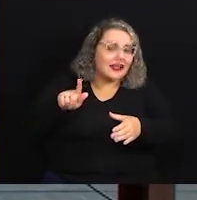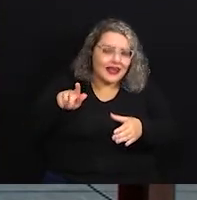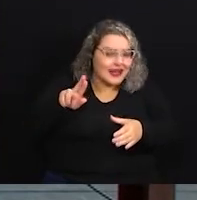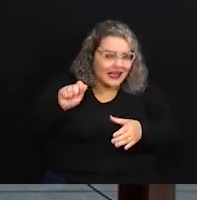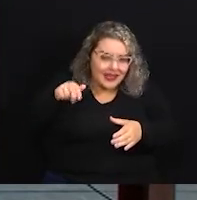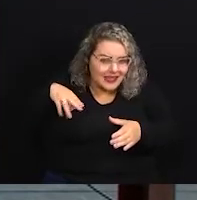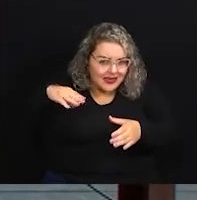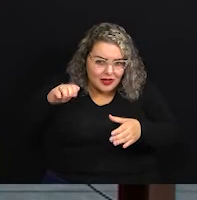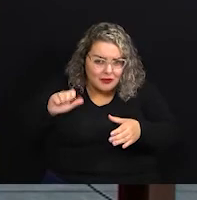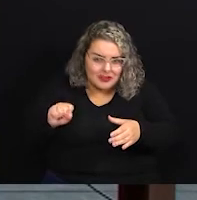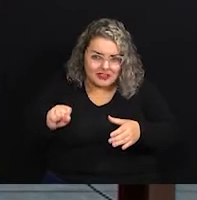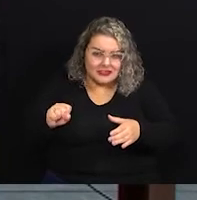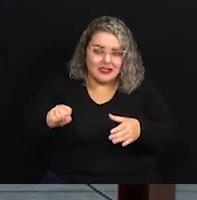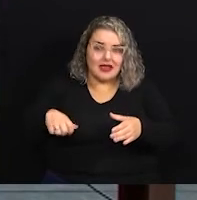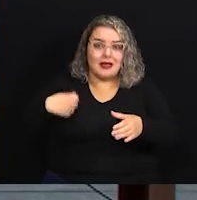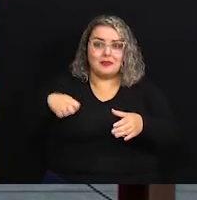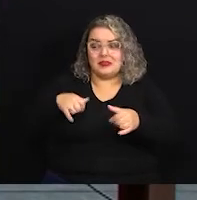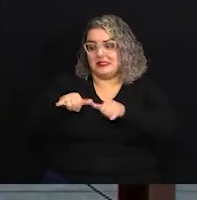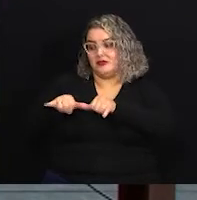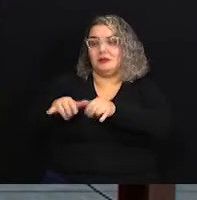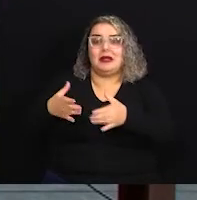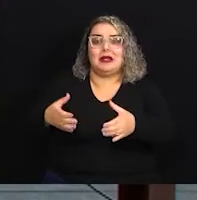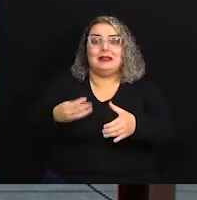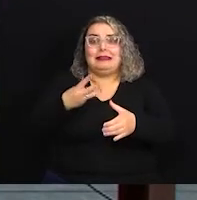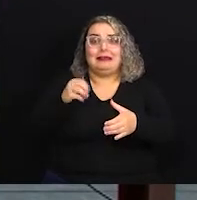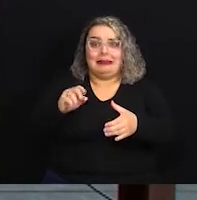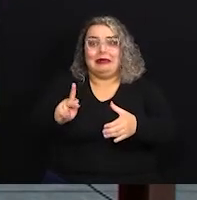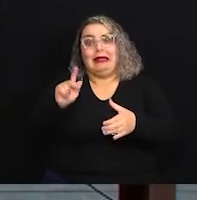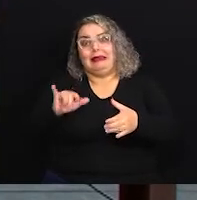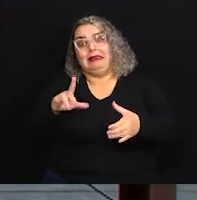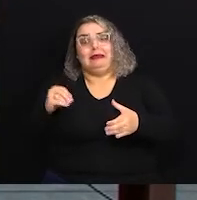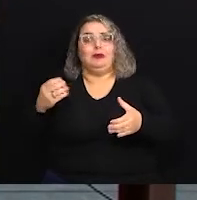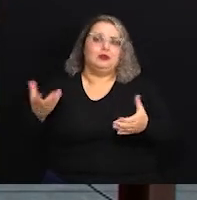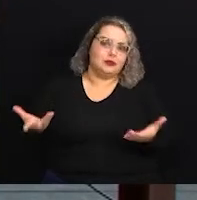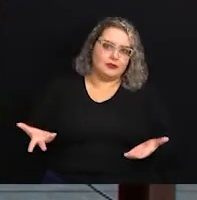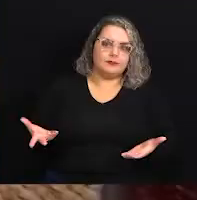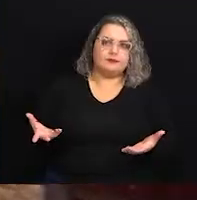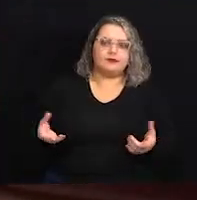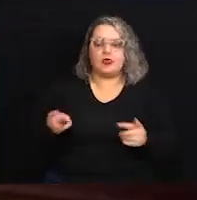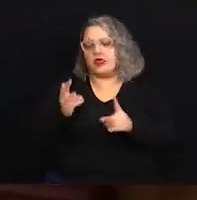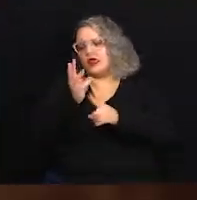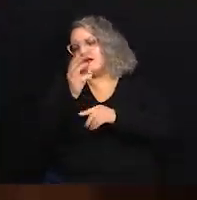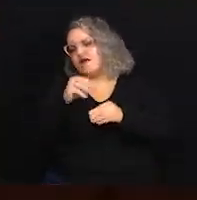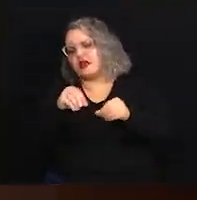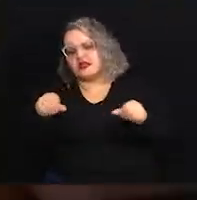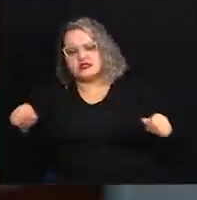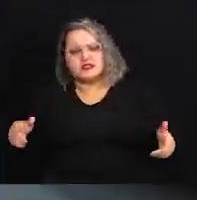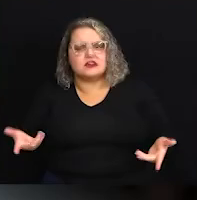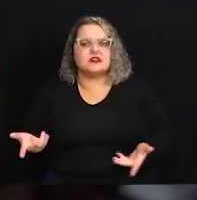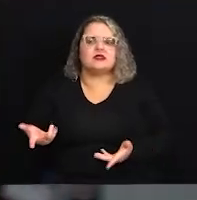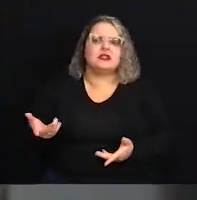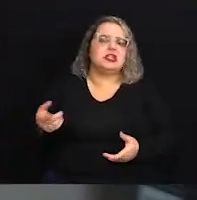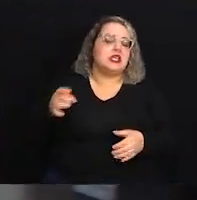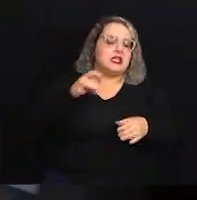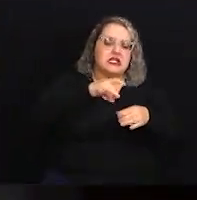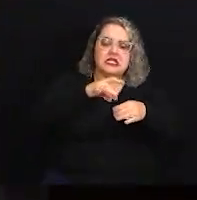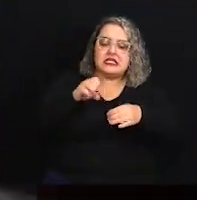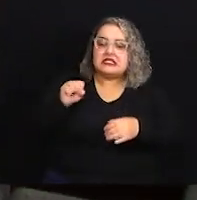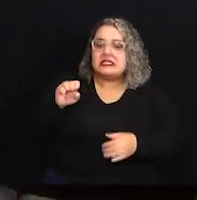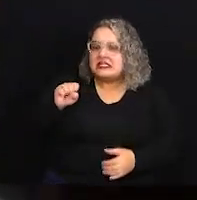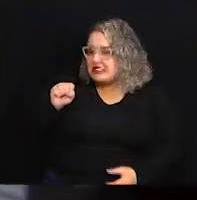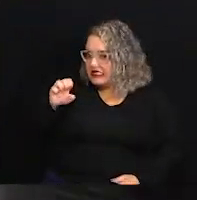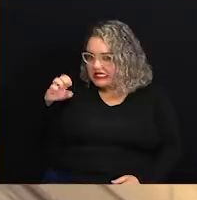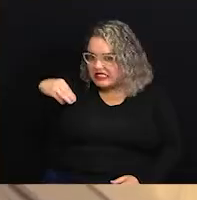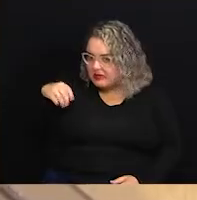supermercado. Então aqui as clientes muitas vezes vêm com as suas receitas, precisando de farinhas diversas, ingredientes, sementes distintas,